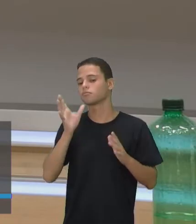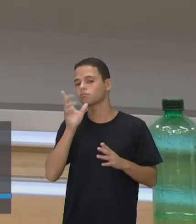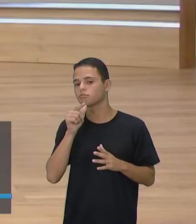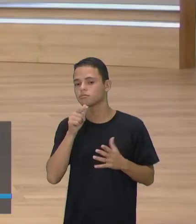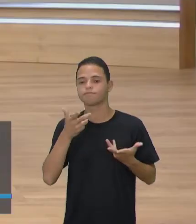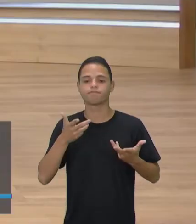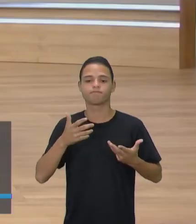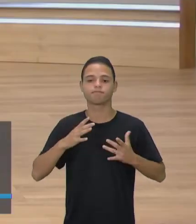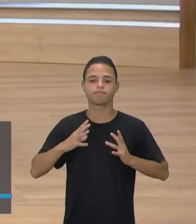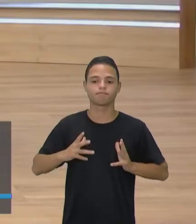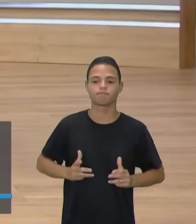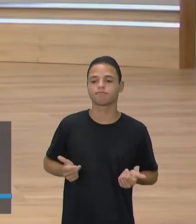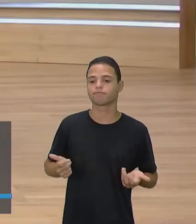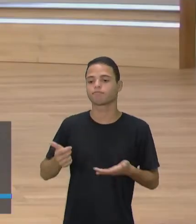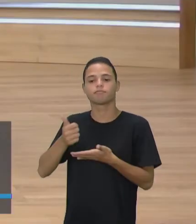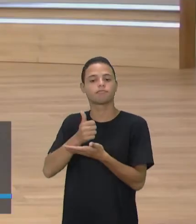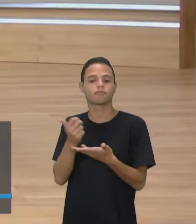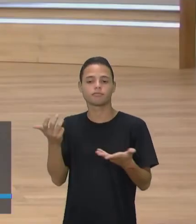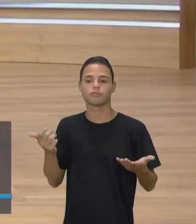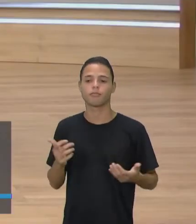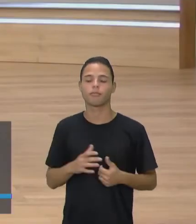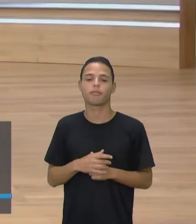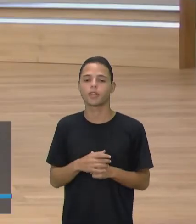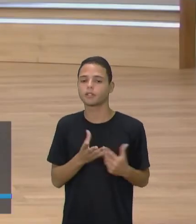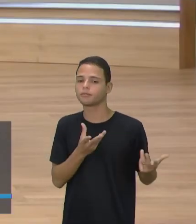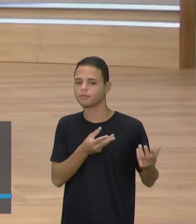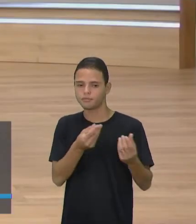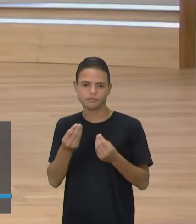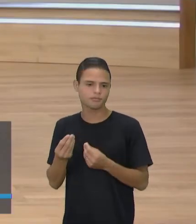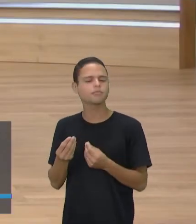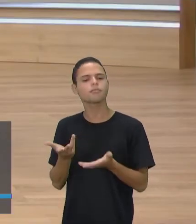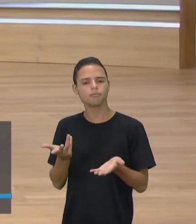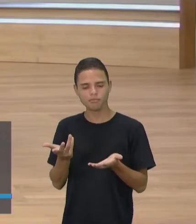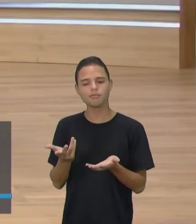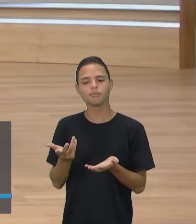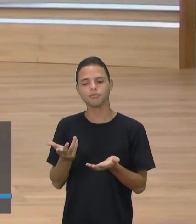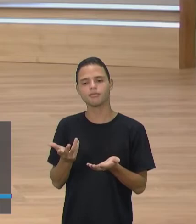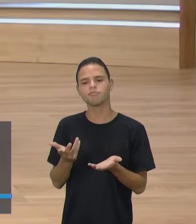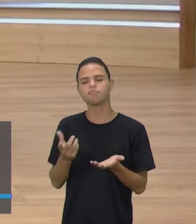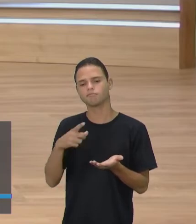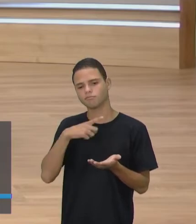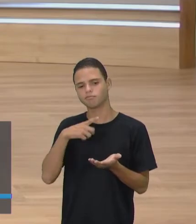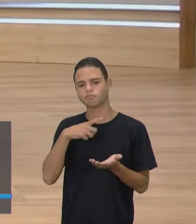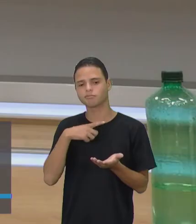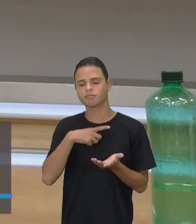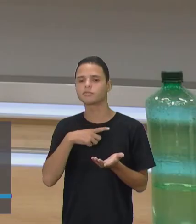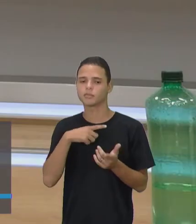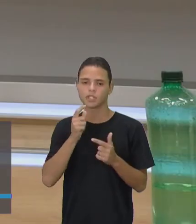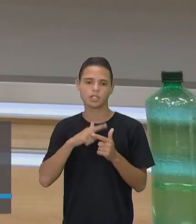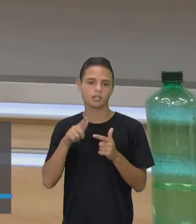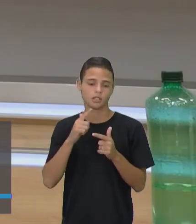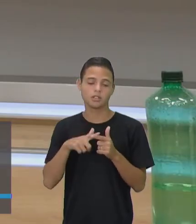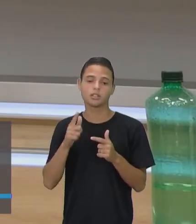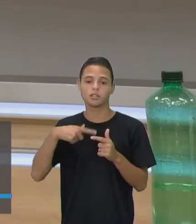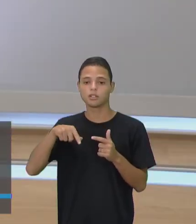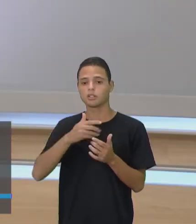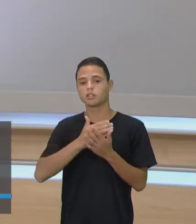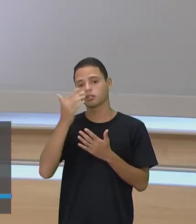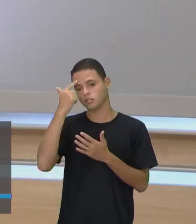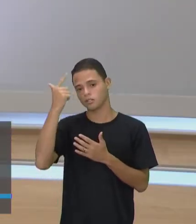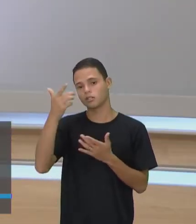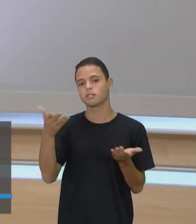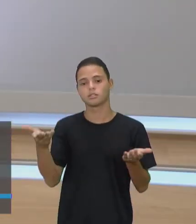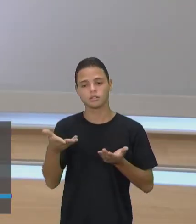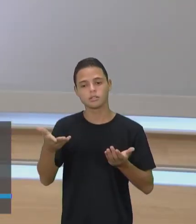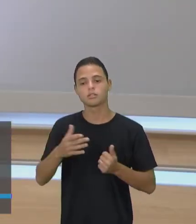tem tantas coisas que a gente começa a ver que são prejudiciais quando a gente pensa a longo prazo, que o importante é a gente pensar agora. Exato,